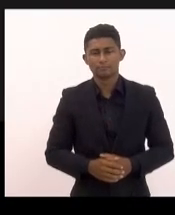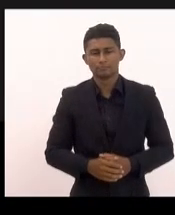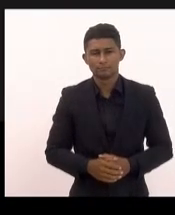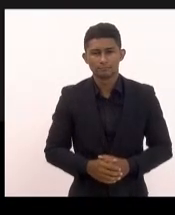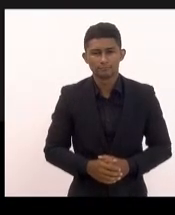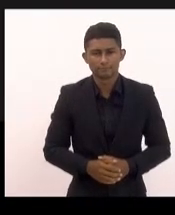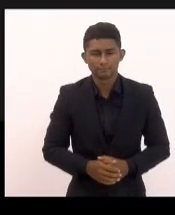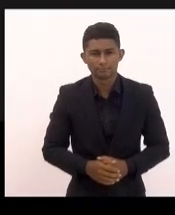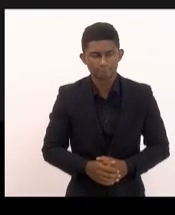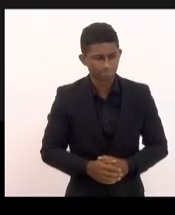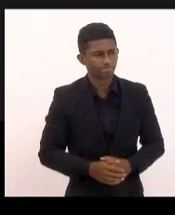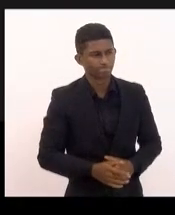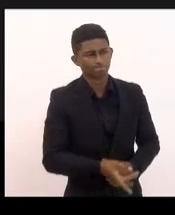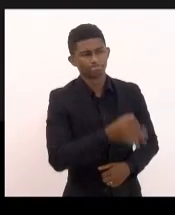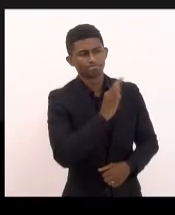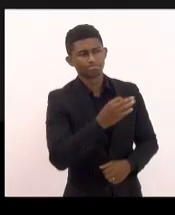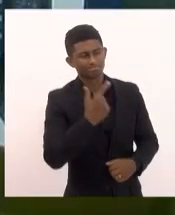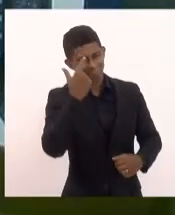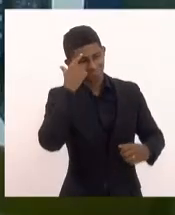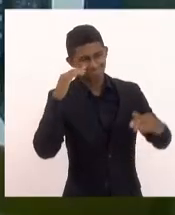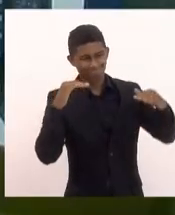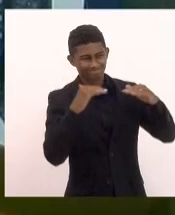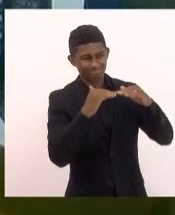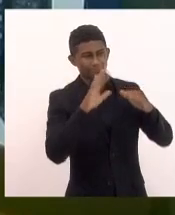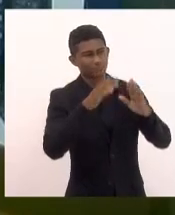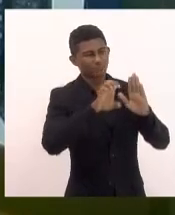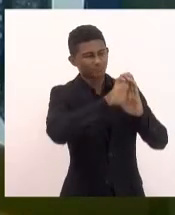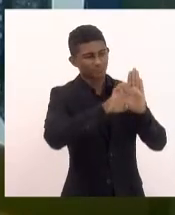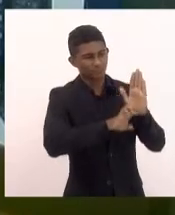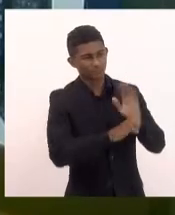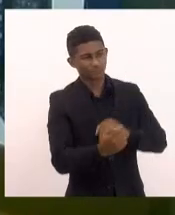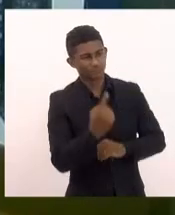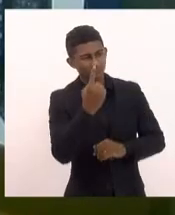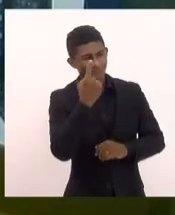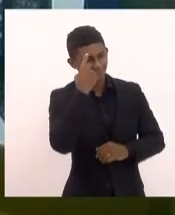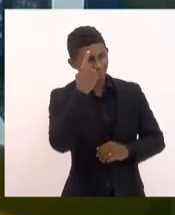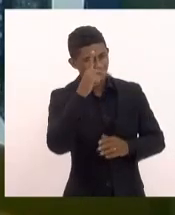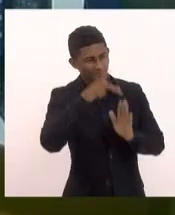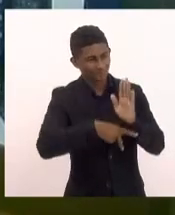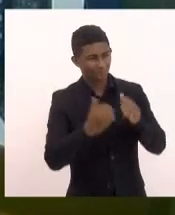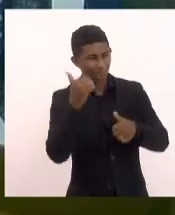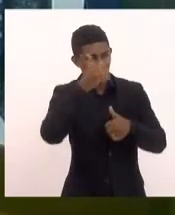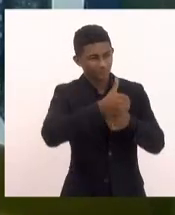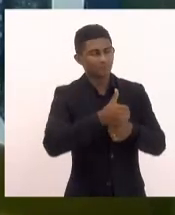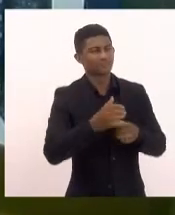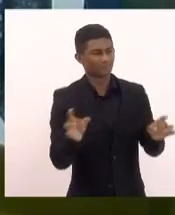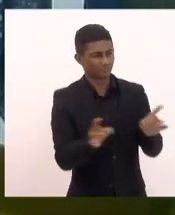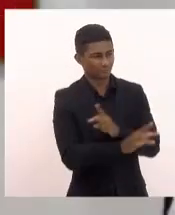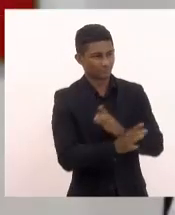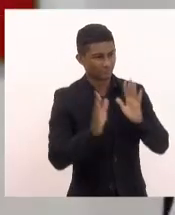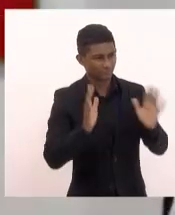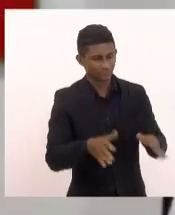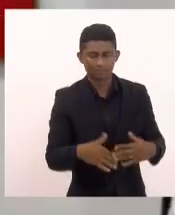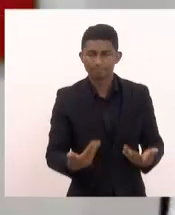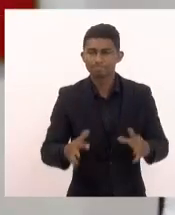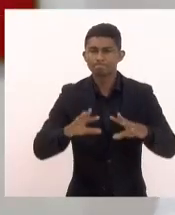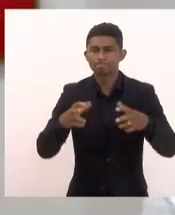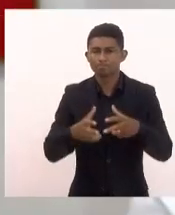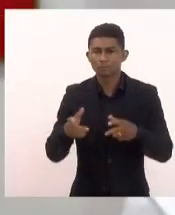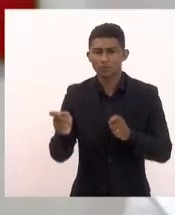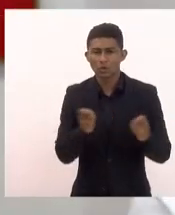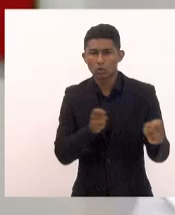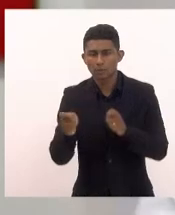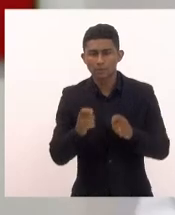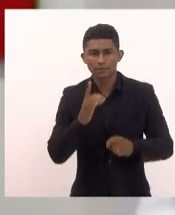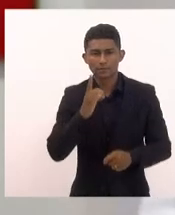É, favorável com subemenda, emenda 1, concluindo com substitutivo, presidente. Pela Comissão de Economia, deputado